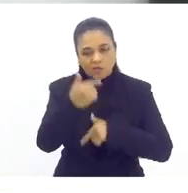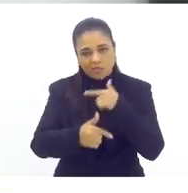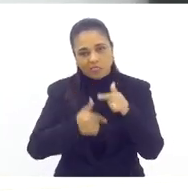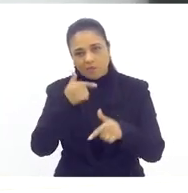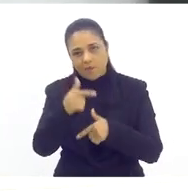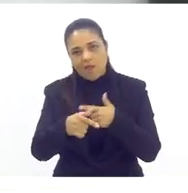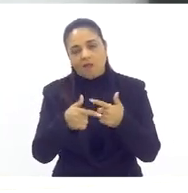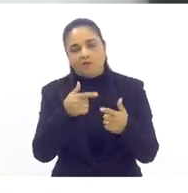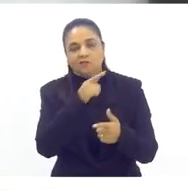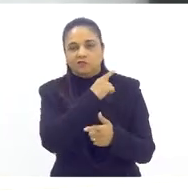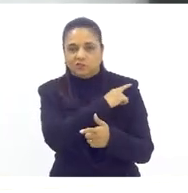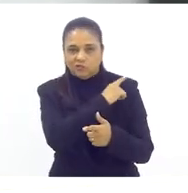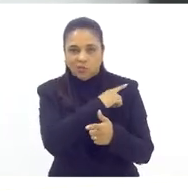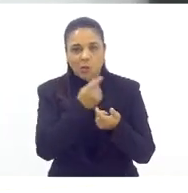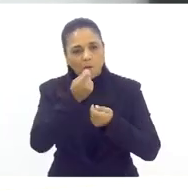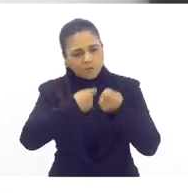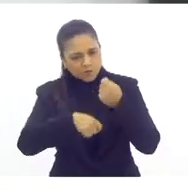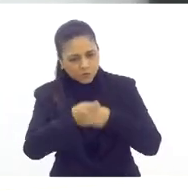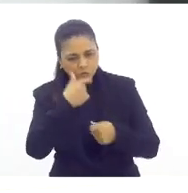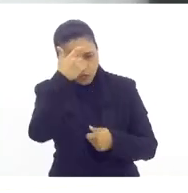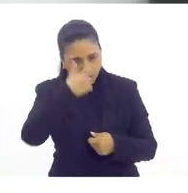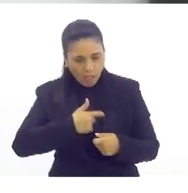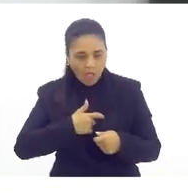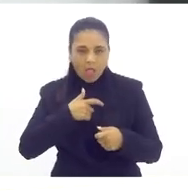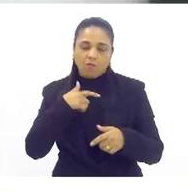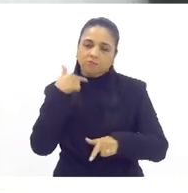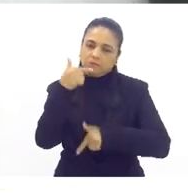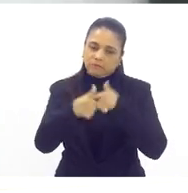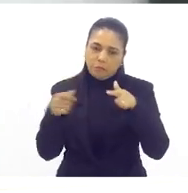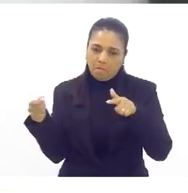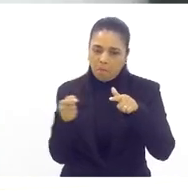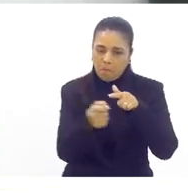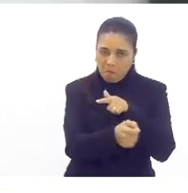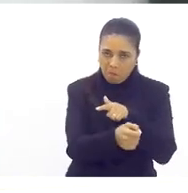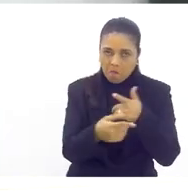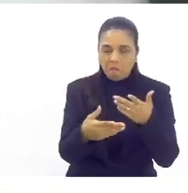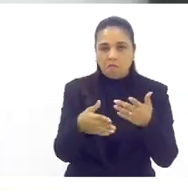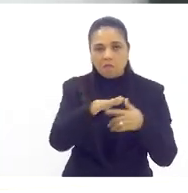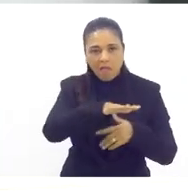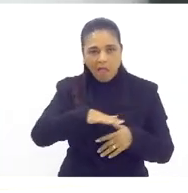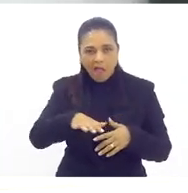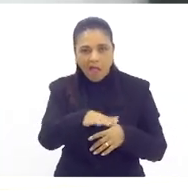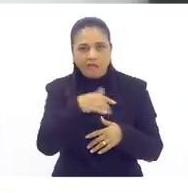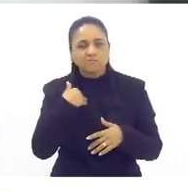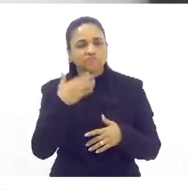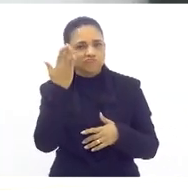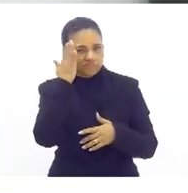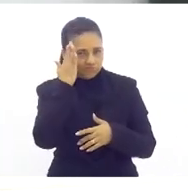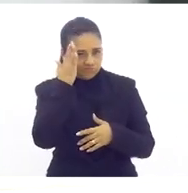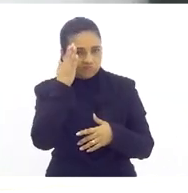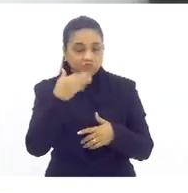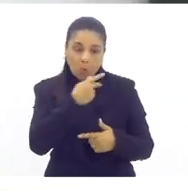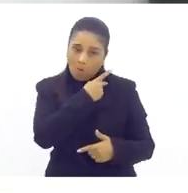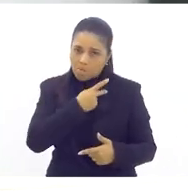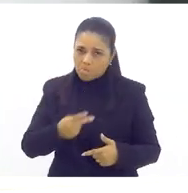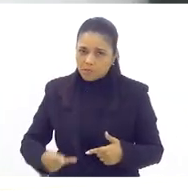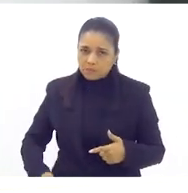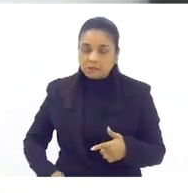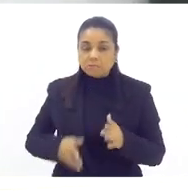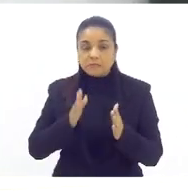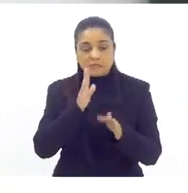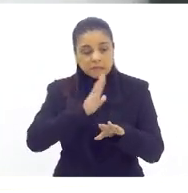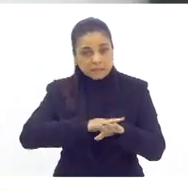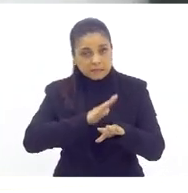administradora atuei no mercado de trabalho corporativo durante muitos anos e a gente sabe que um precisa de